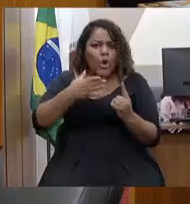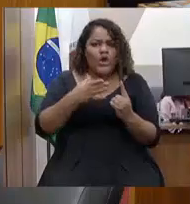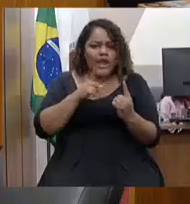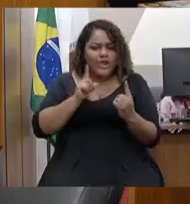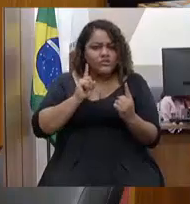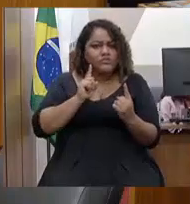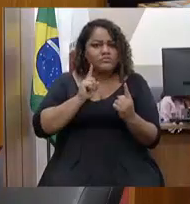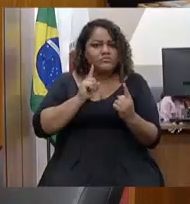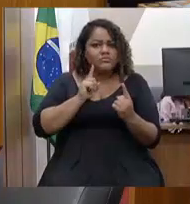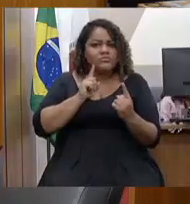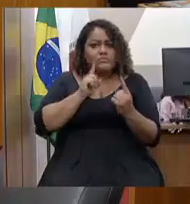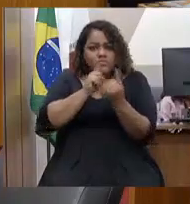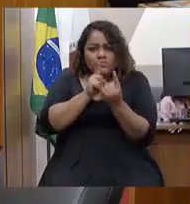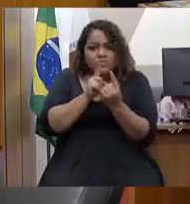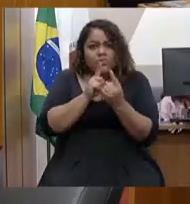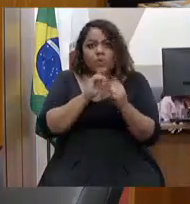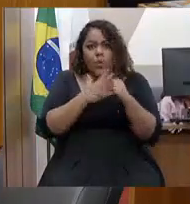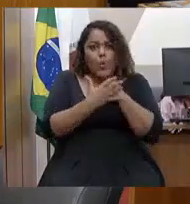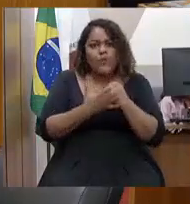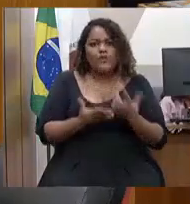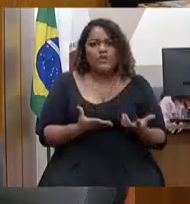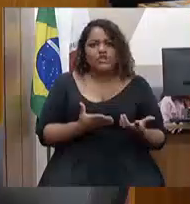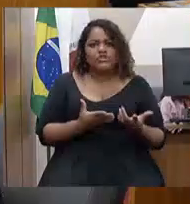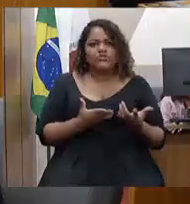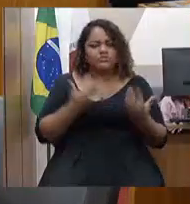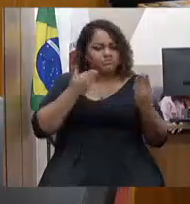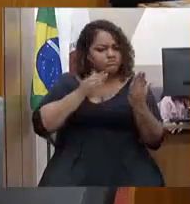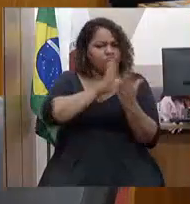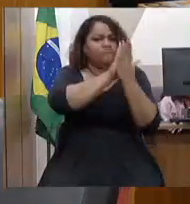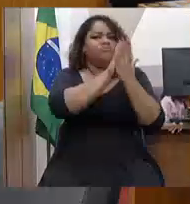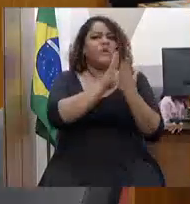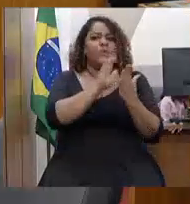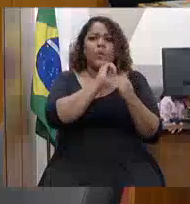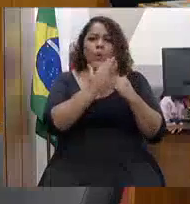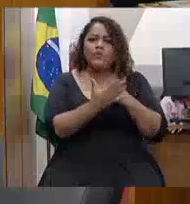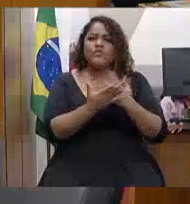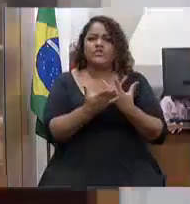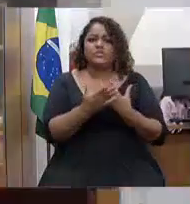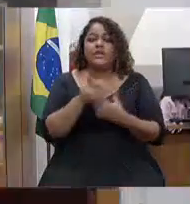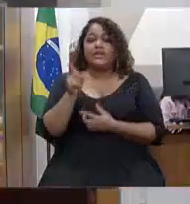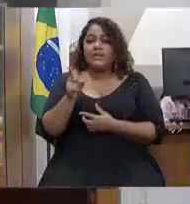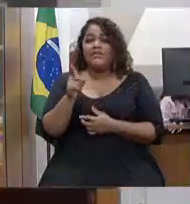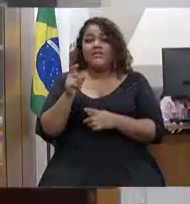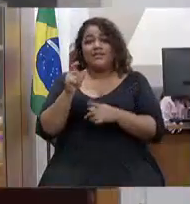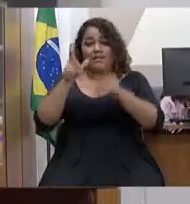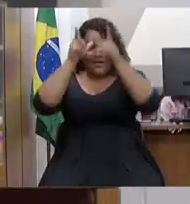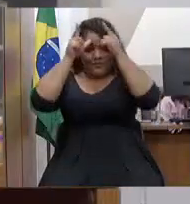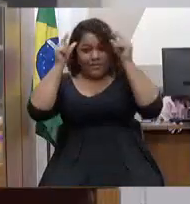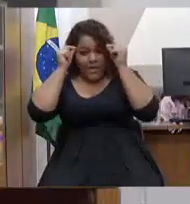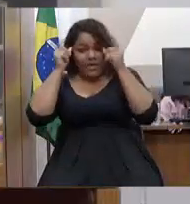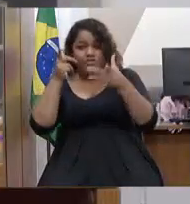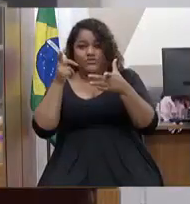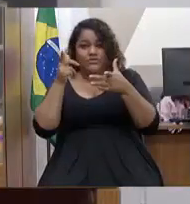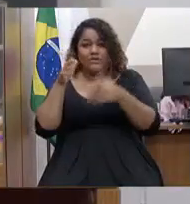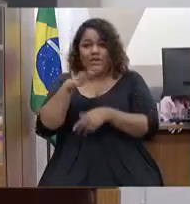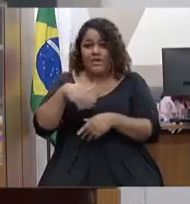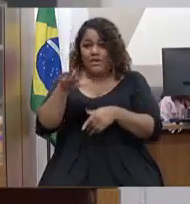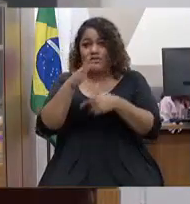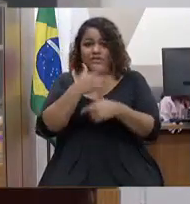é a equipe de enfermagem a equipe da saúde aqueles que trabalham todos e todas